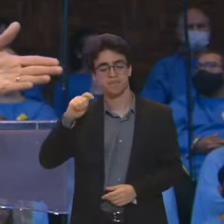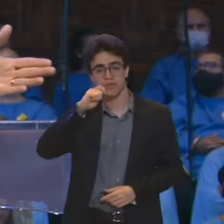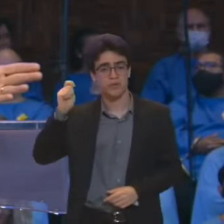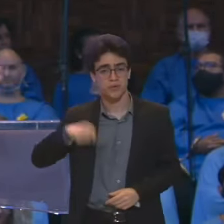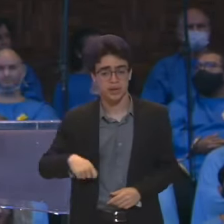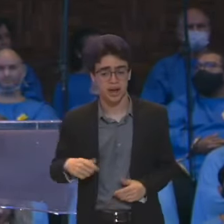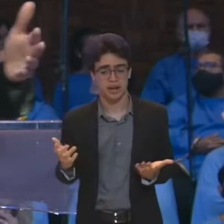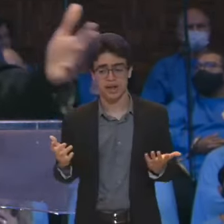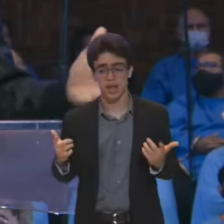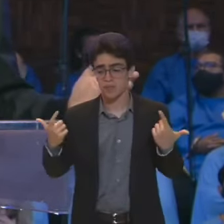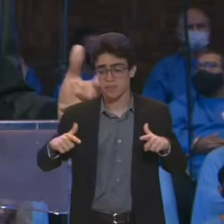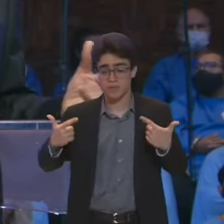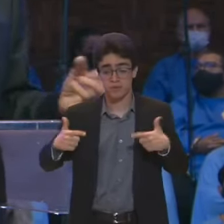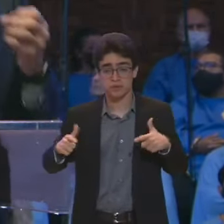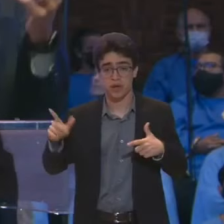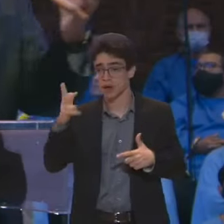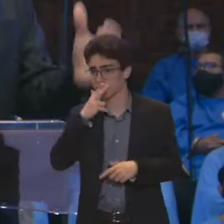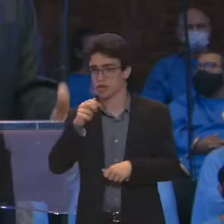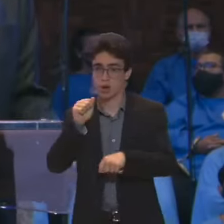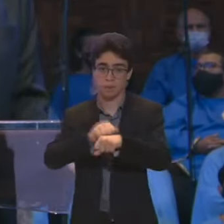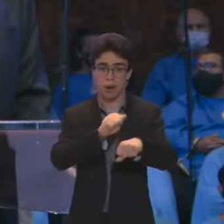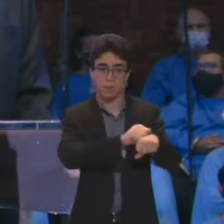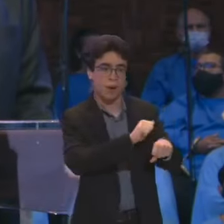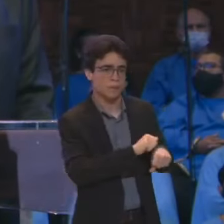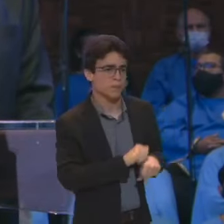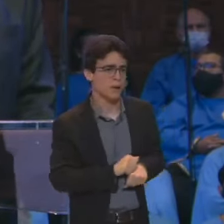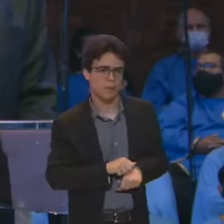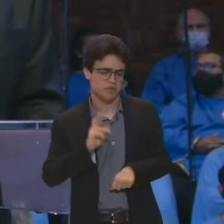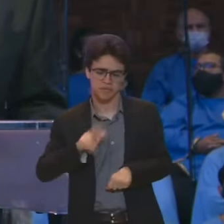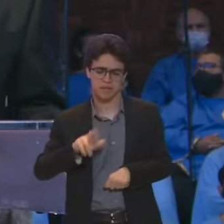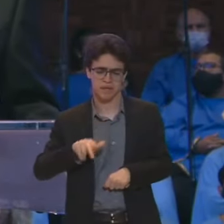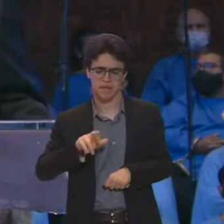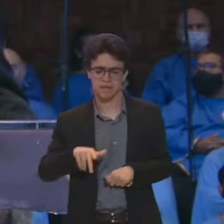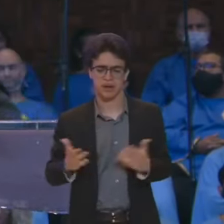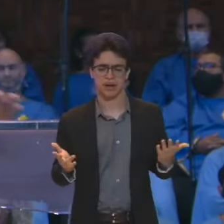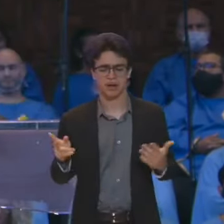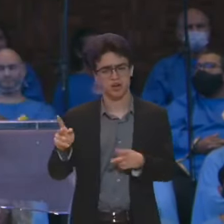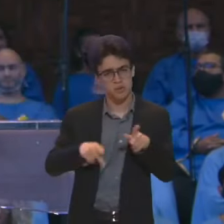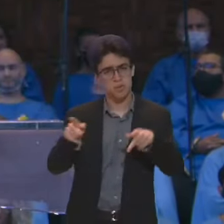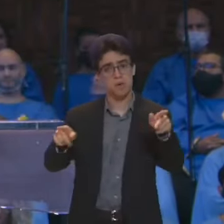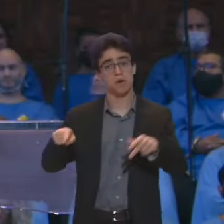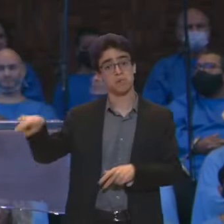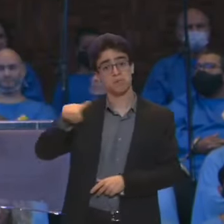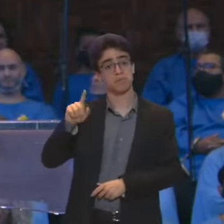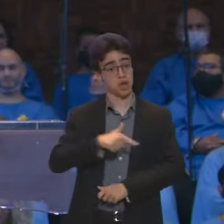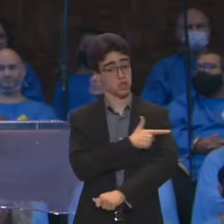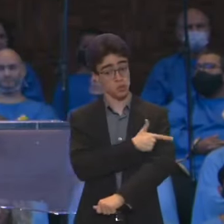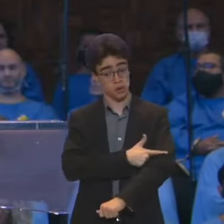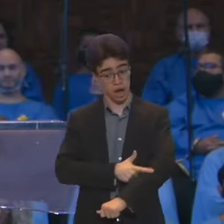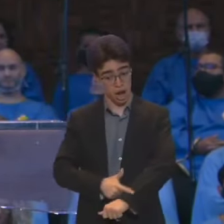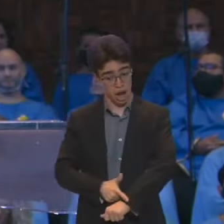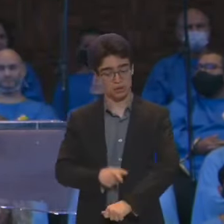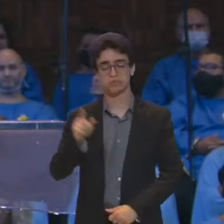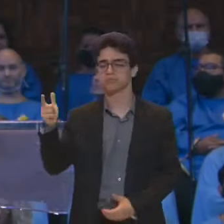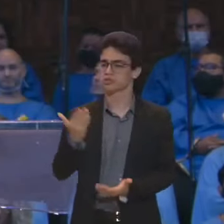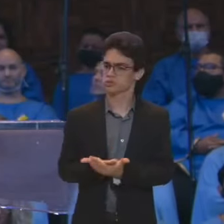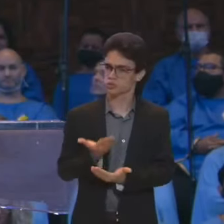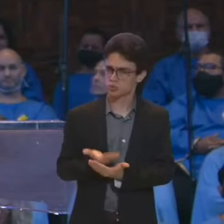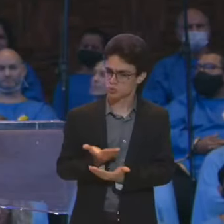não tinha, não tem essa pobreza que a gente vê em alguns lugares do Brasil. O povo é educado, muito educado, o povo estuda,